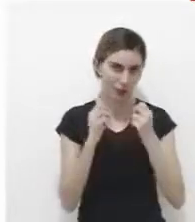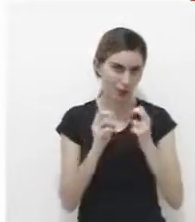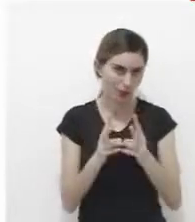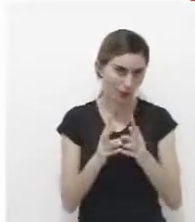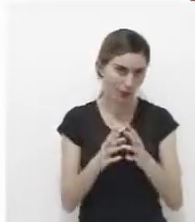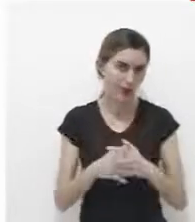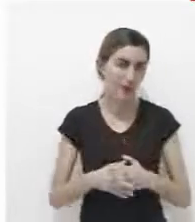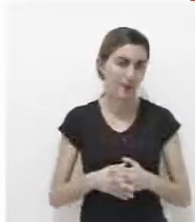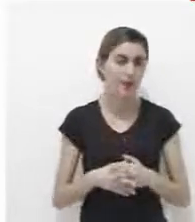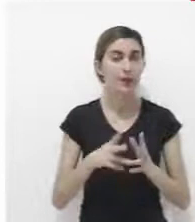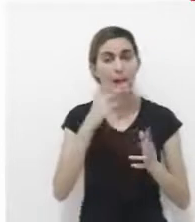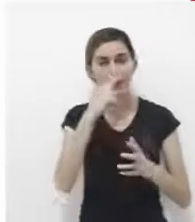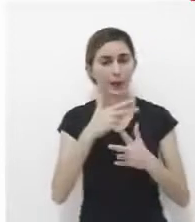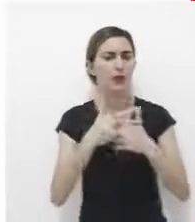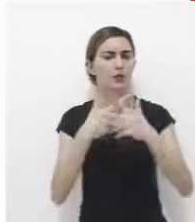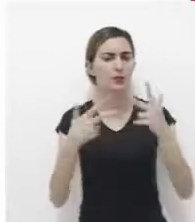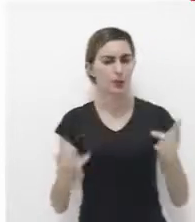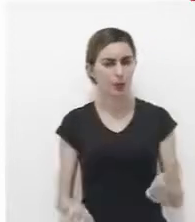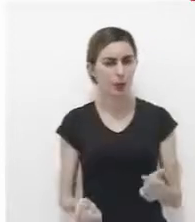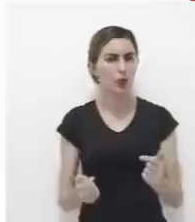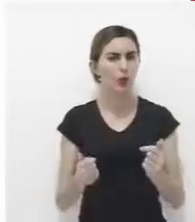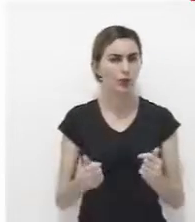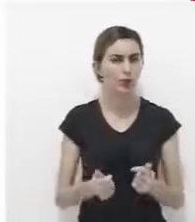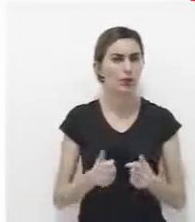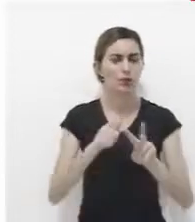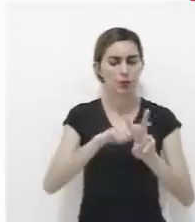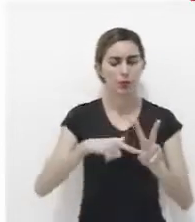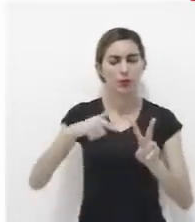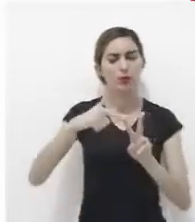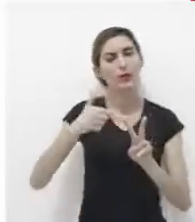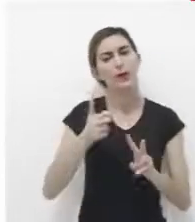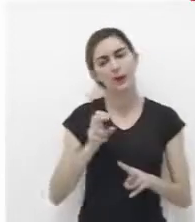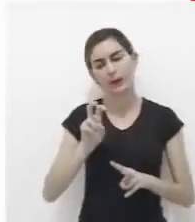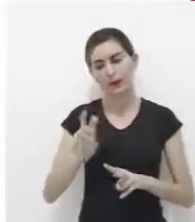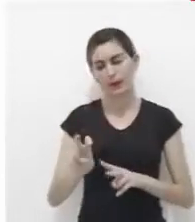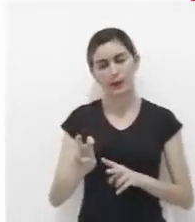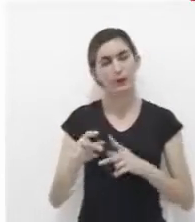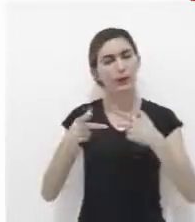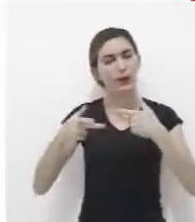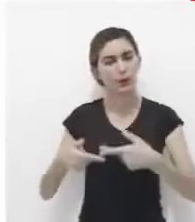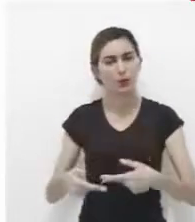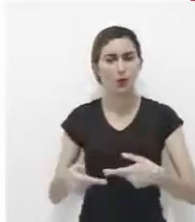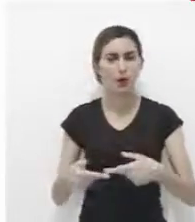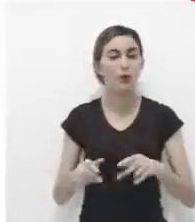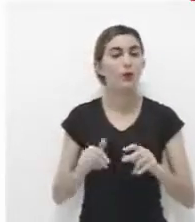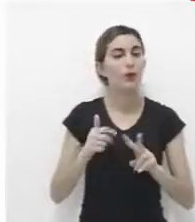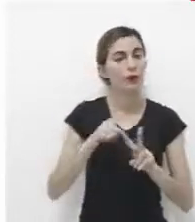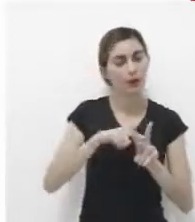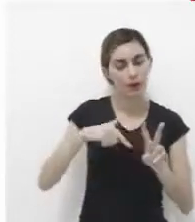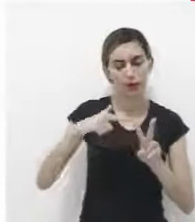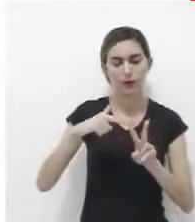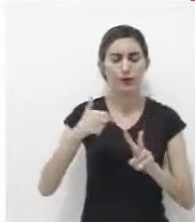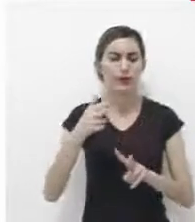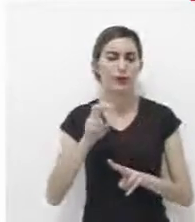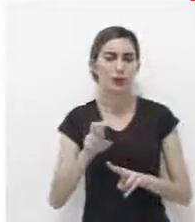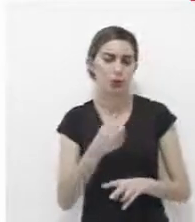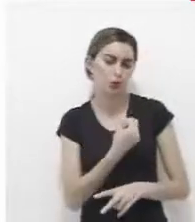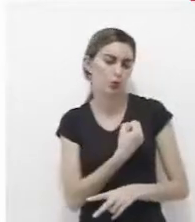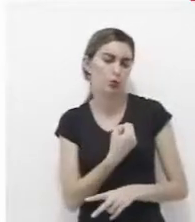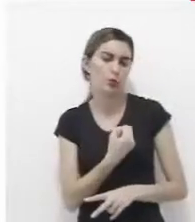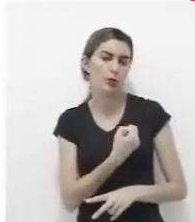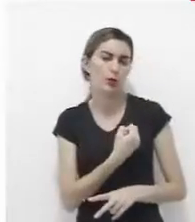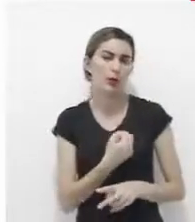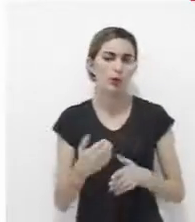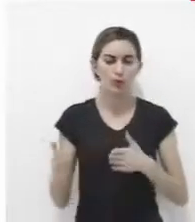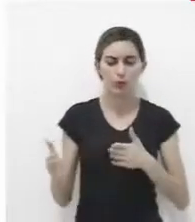3. Ok? A mesma coisa a gente fez aqui com a raiz de 15. Tá joia? Então, a raiz de